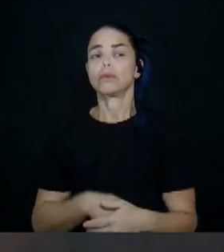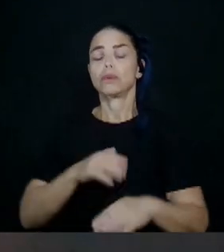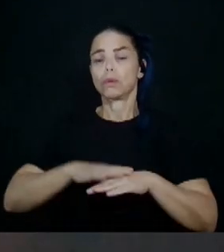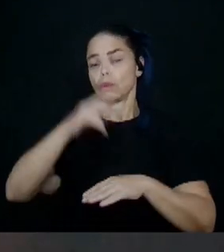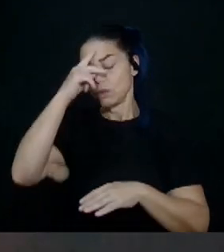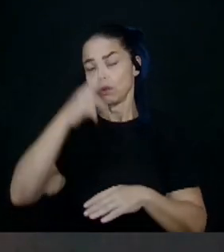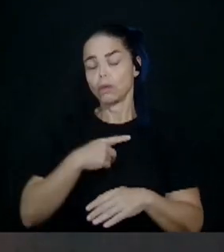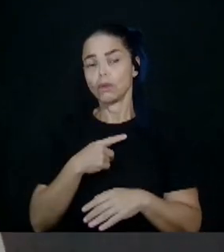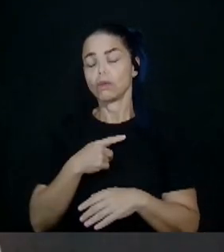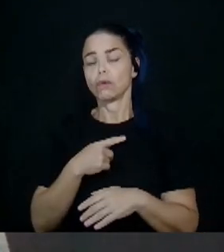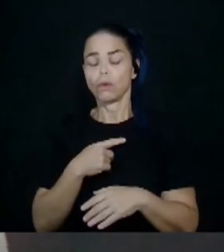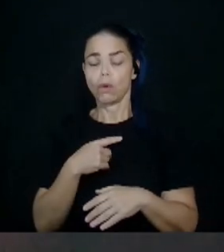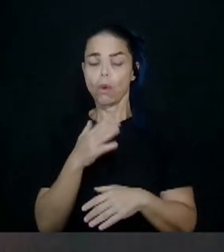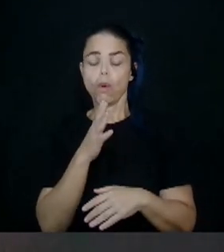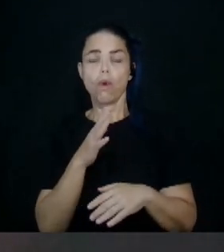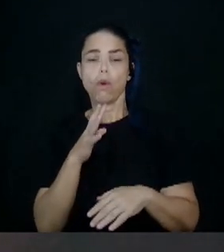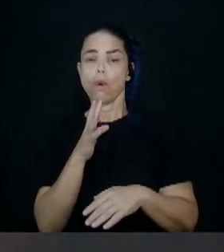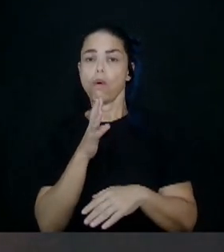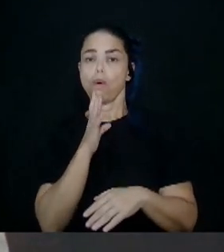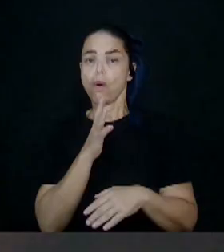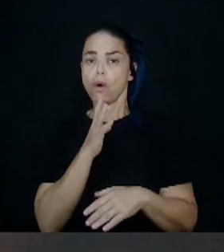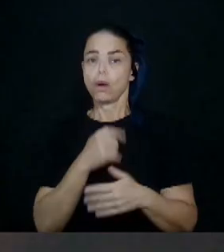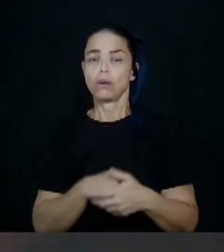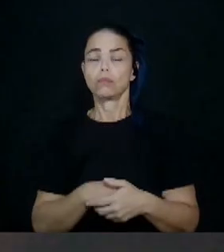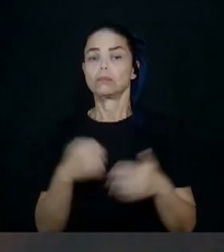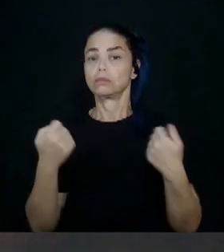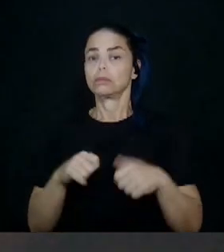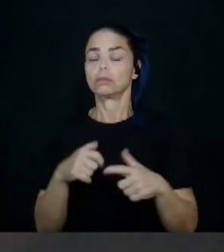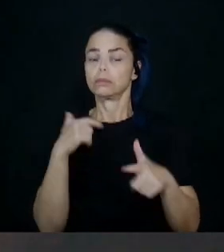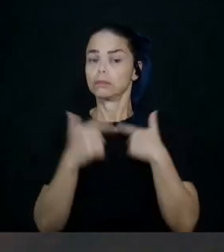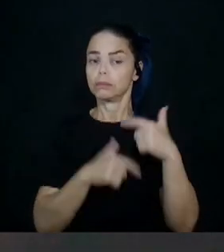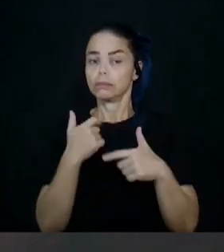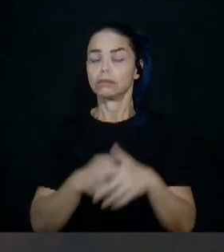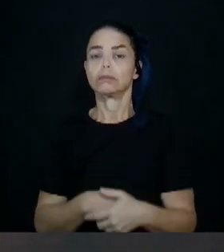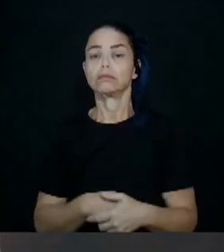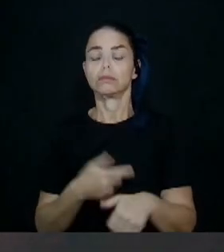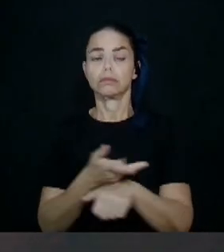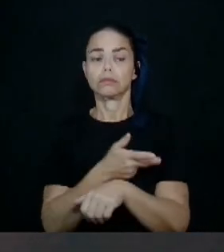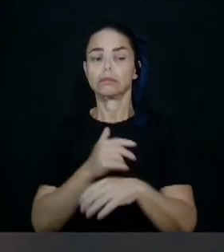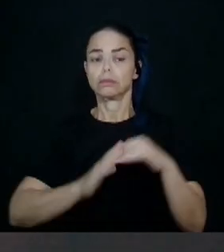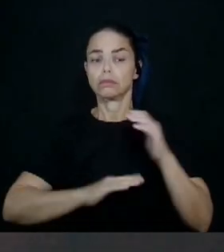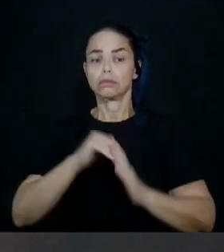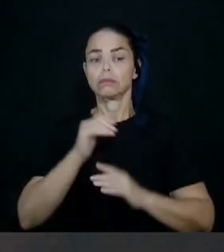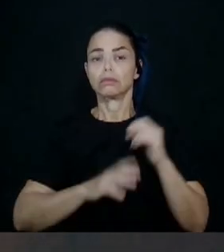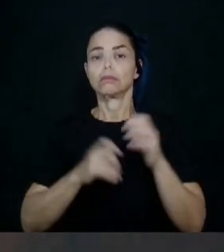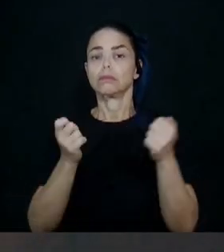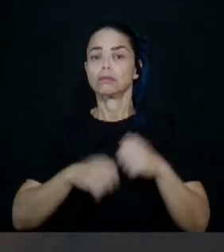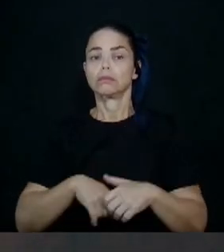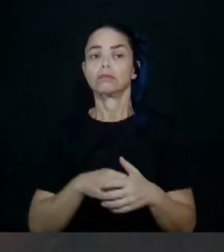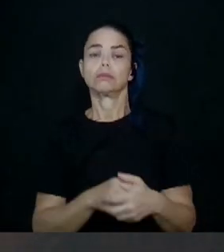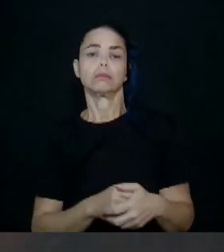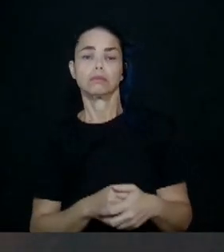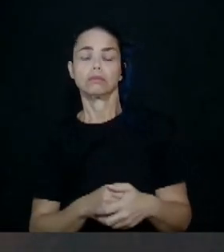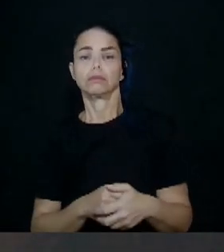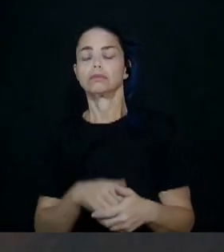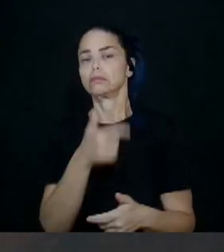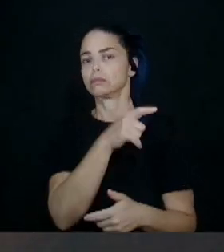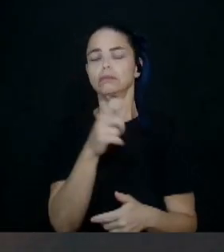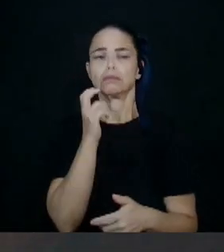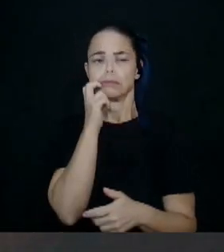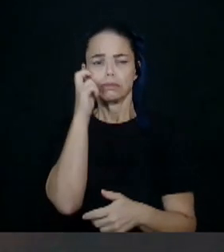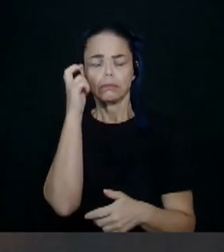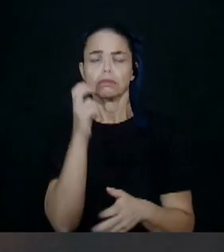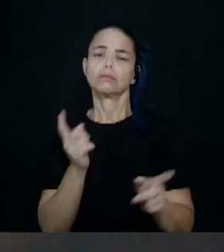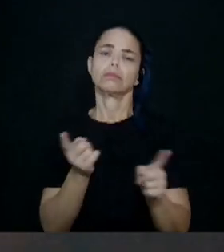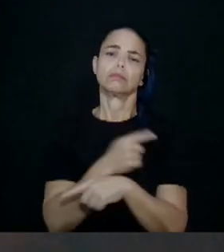me autoconheço? Precisa ter esse trabalho, precisa procurar profissionais, né, para poder lidar com isso. Não tenha vergonha, pelo